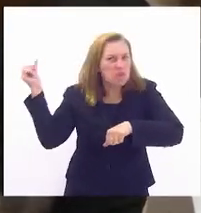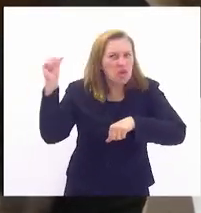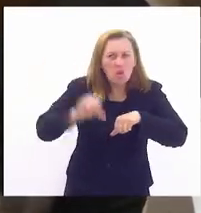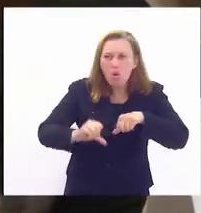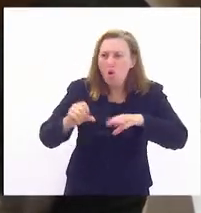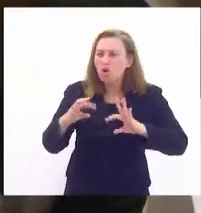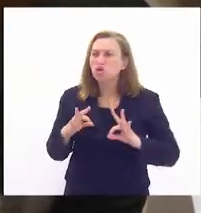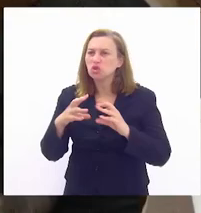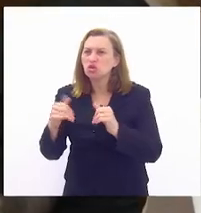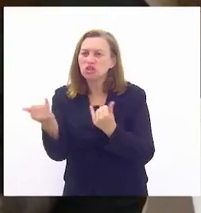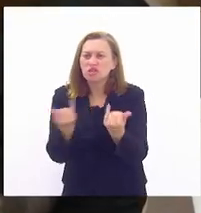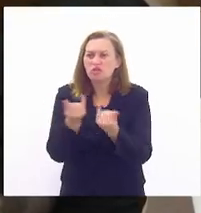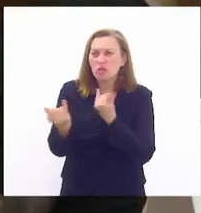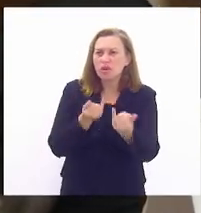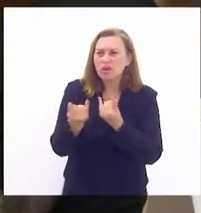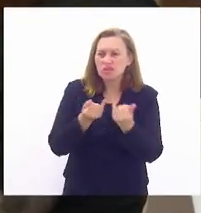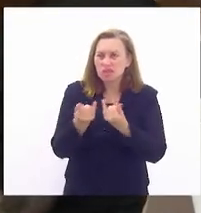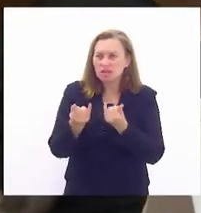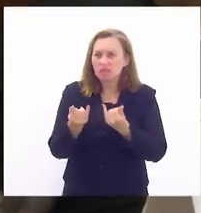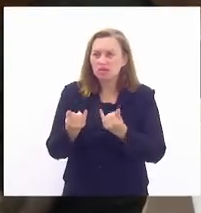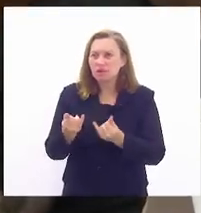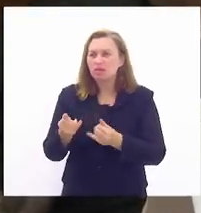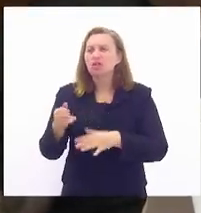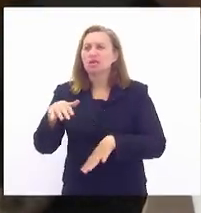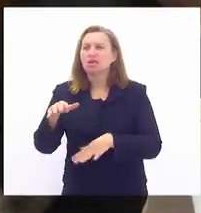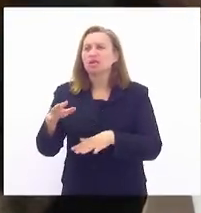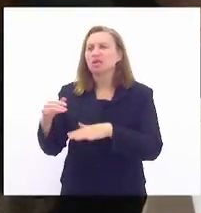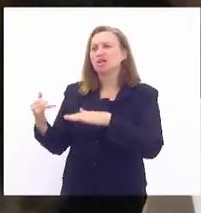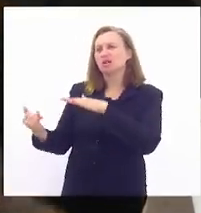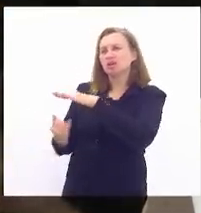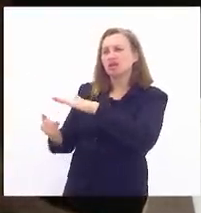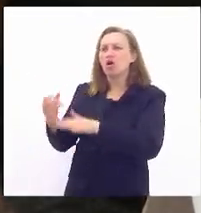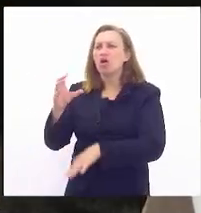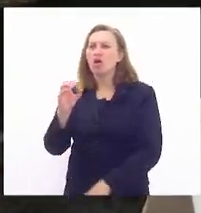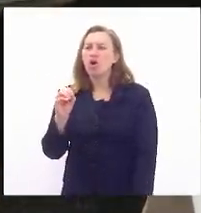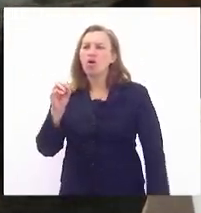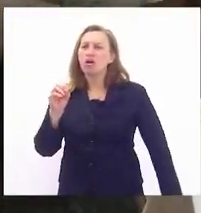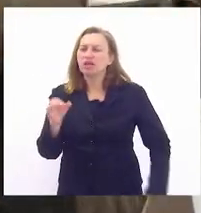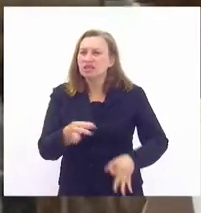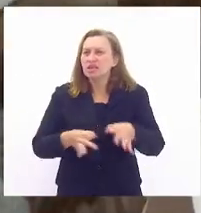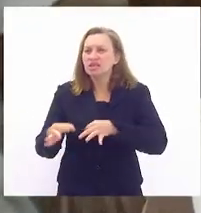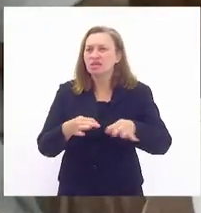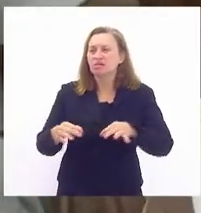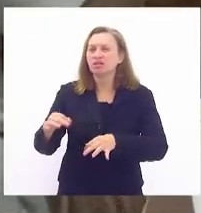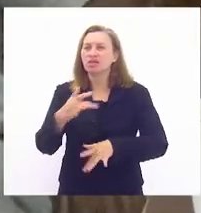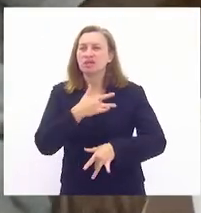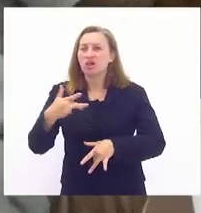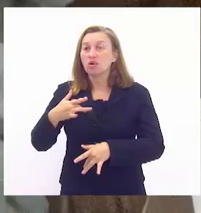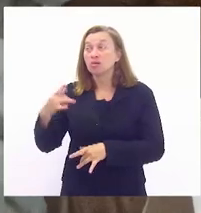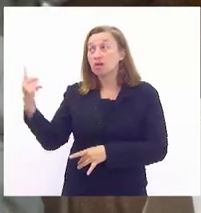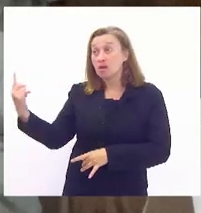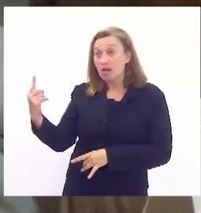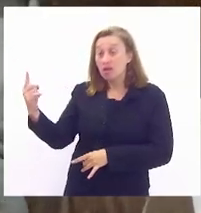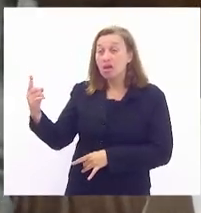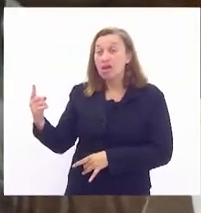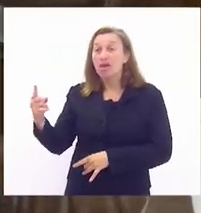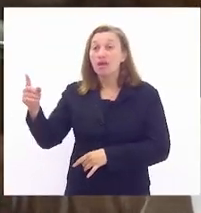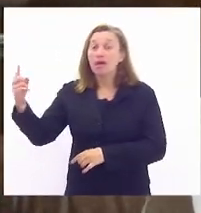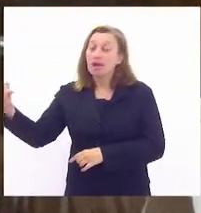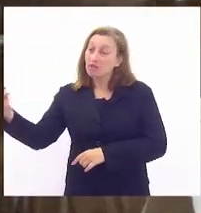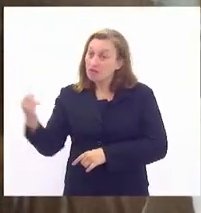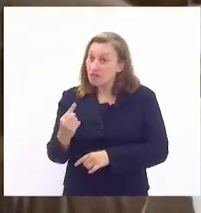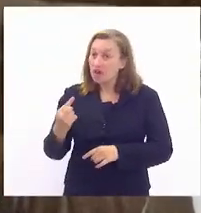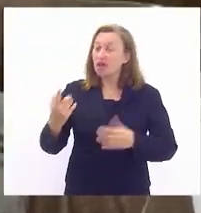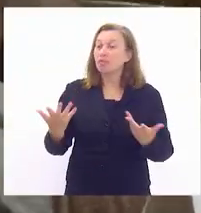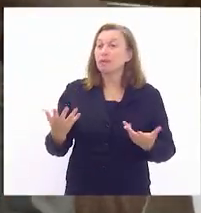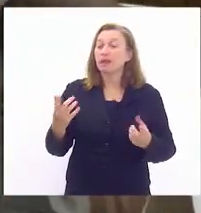sendo permitidos pela Organização Mundial da Saúde. E ela se preocupou muito, estará presente, ela me recebeu no gabinete dela. Eu quero